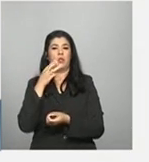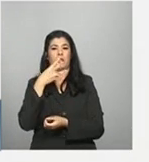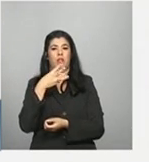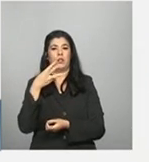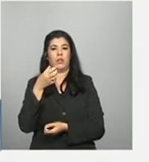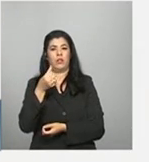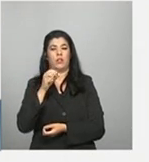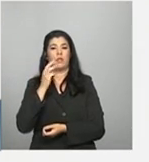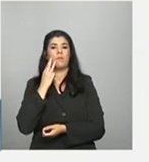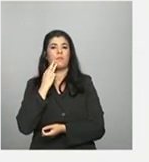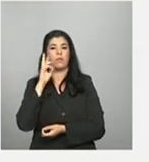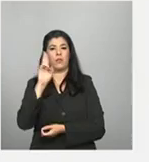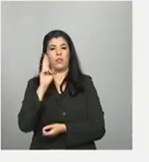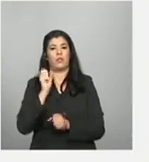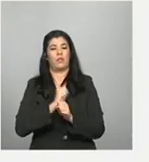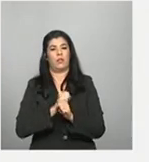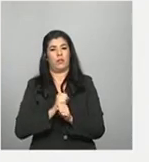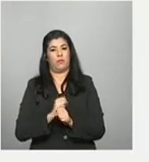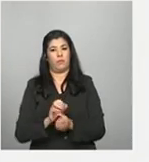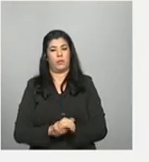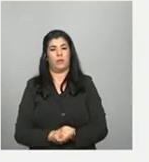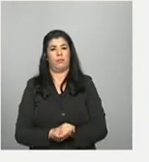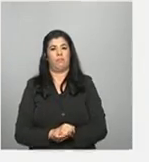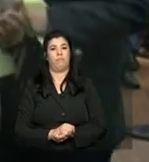milhões de reais ano.